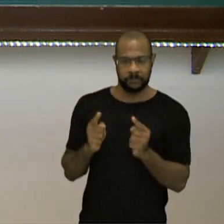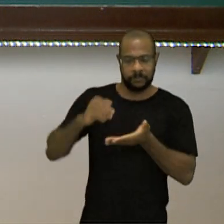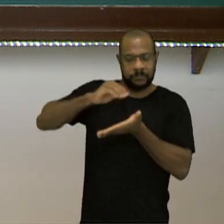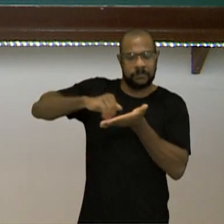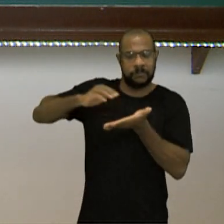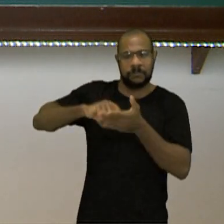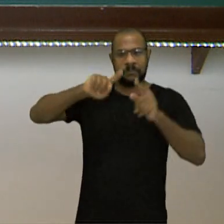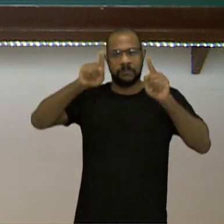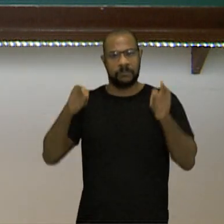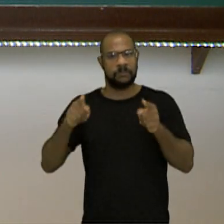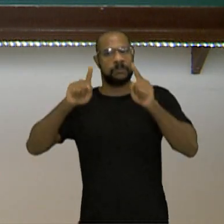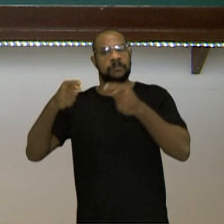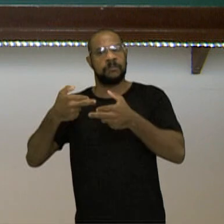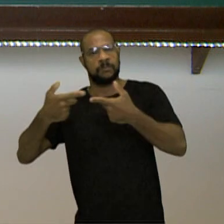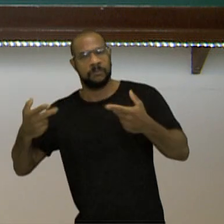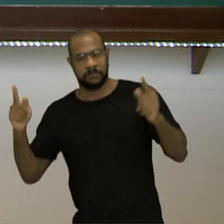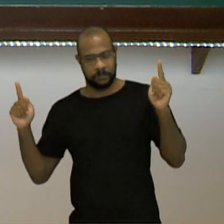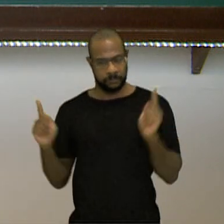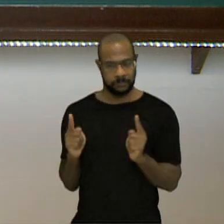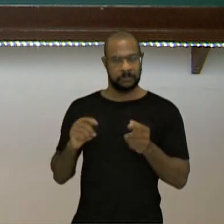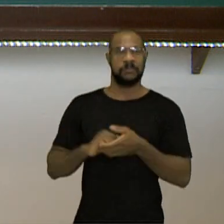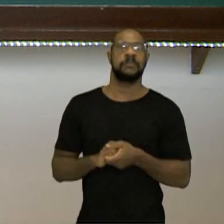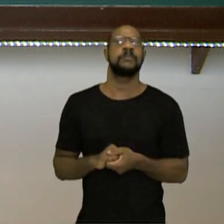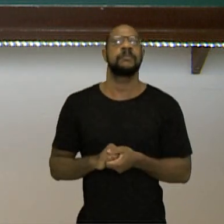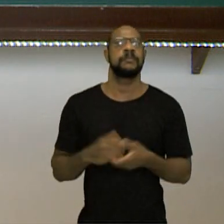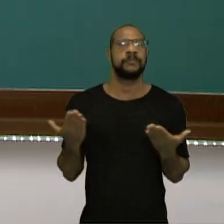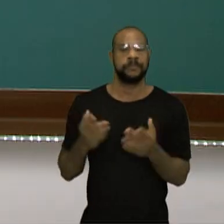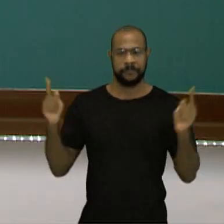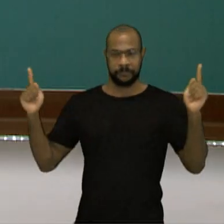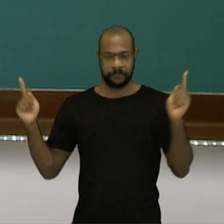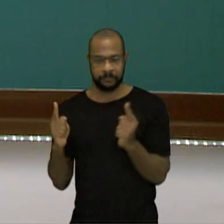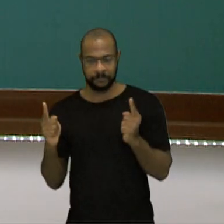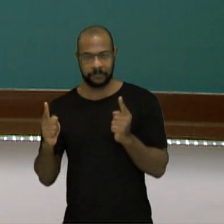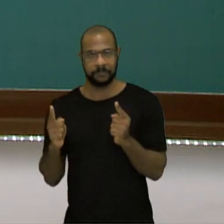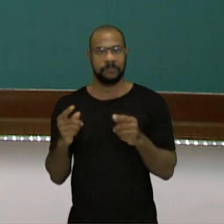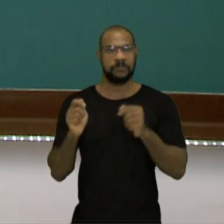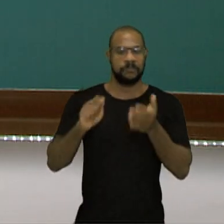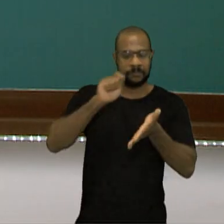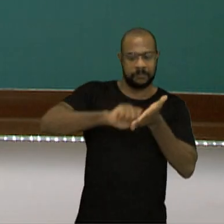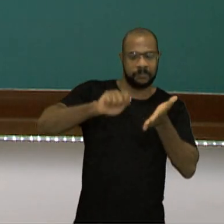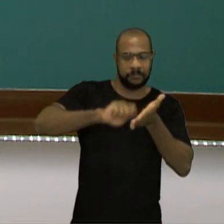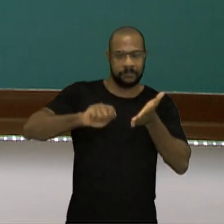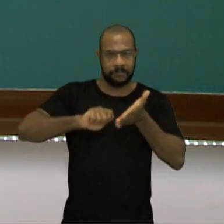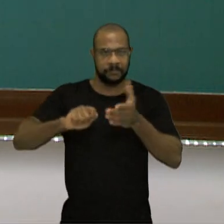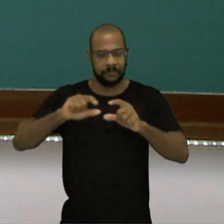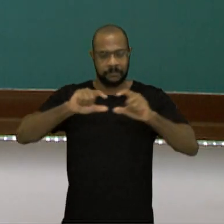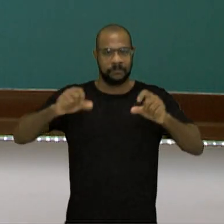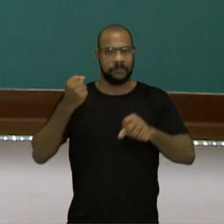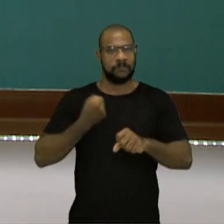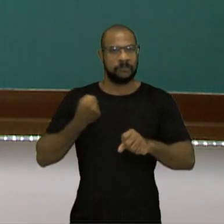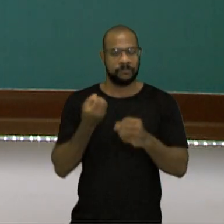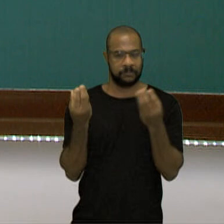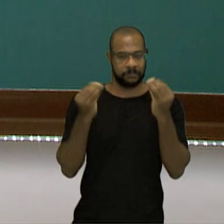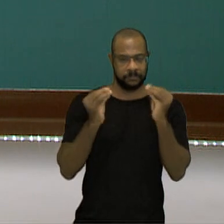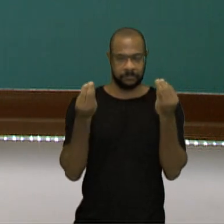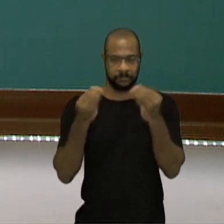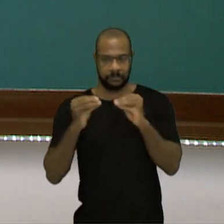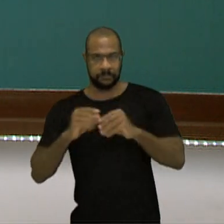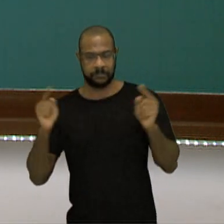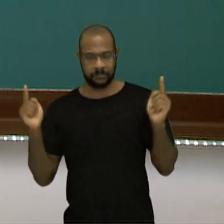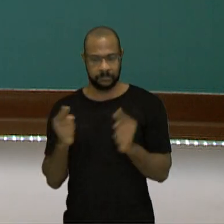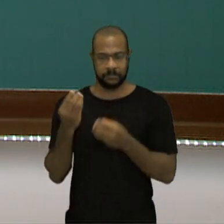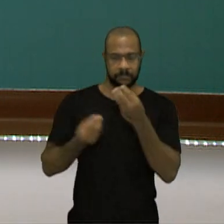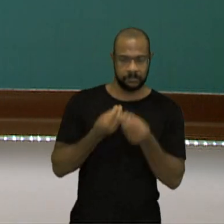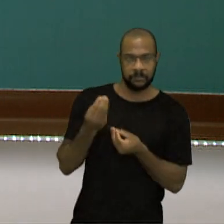adição. Nós vamos simplificar a escrita. Como assim? A notação simplificada da adição